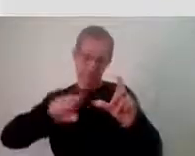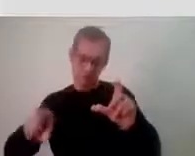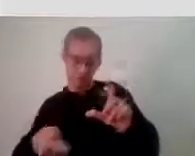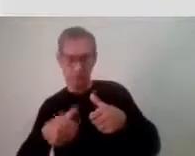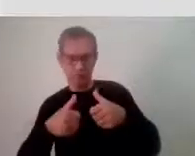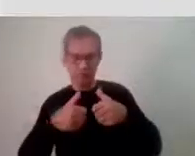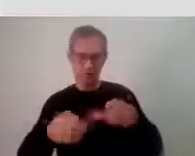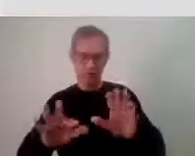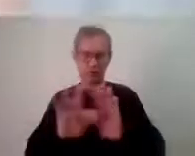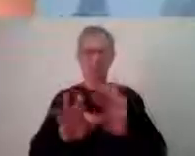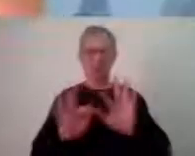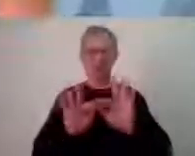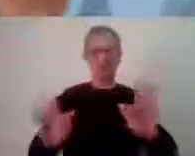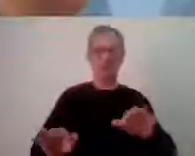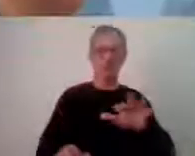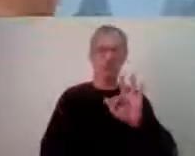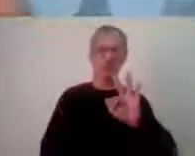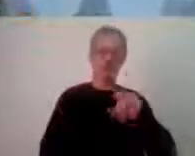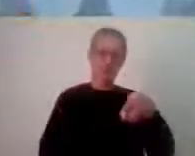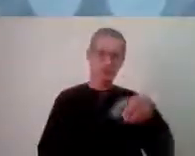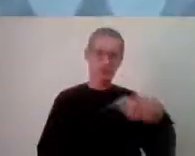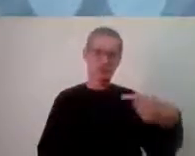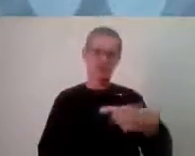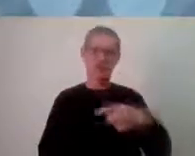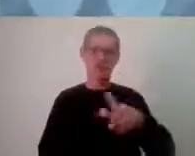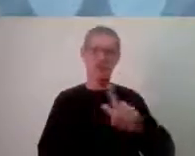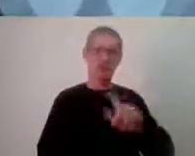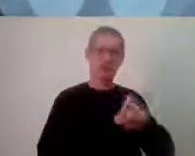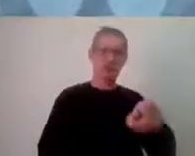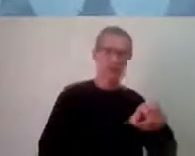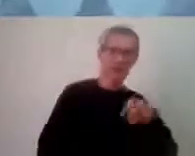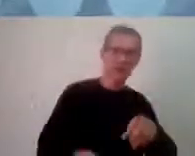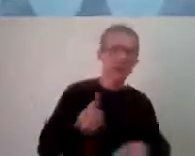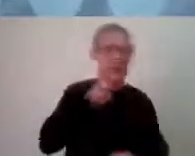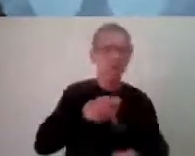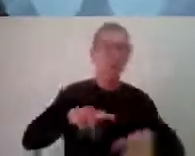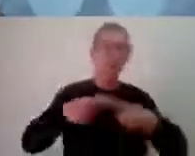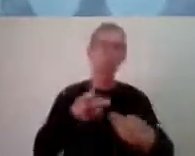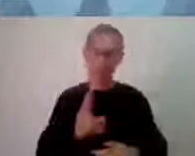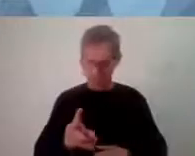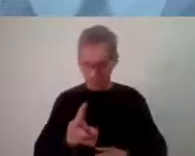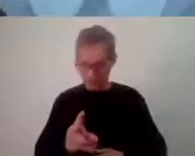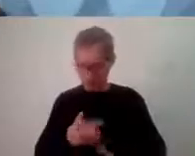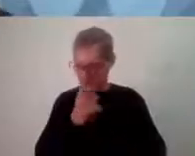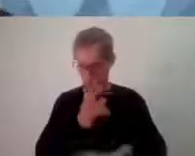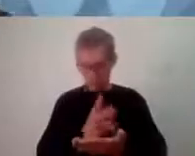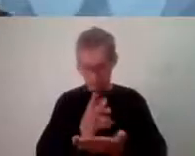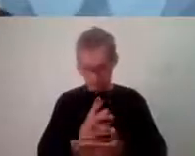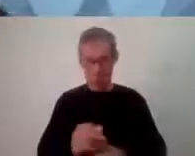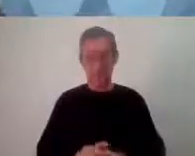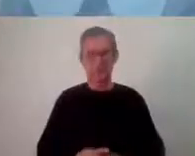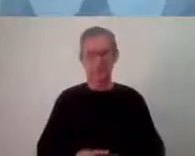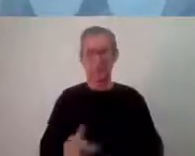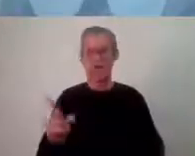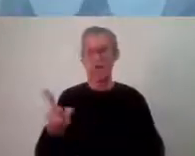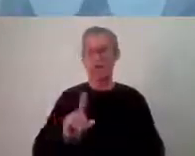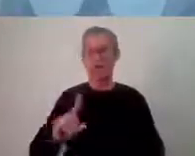forma. A função f de x menos a g de x. Ô, professora, sempre vai ser assim?